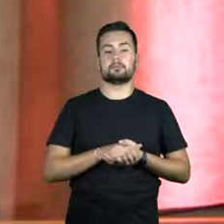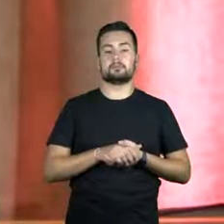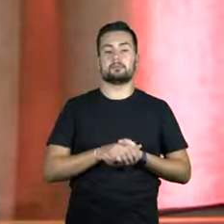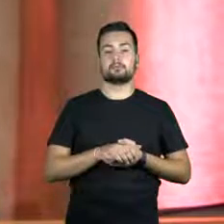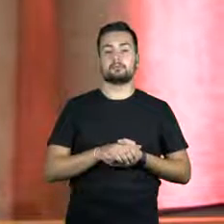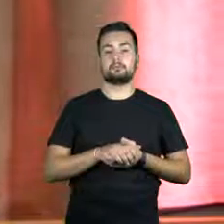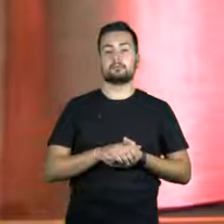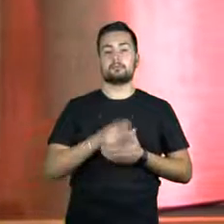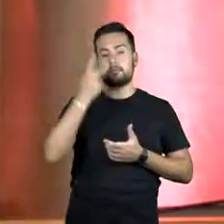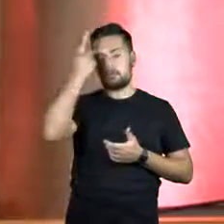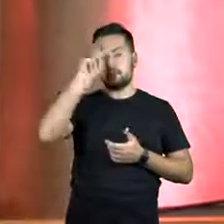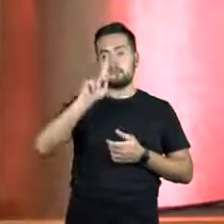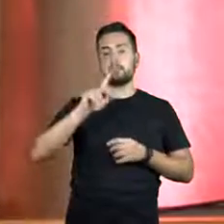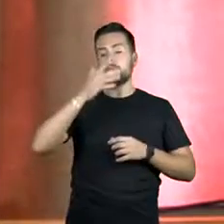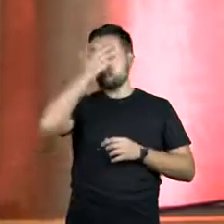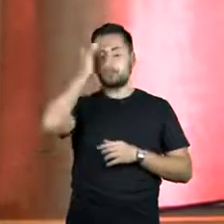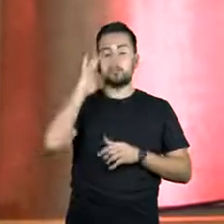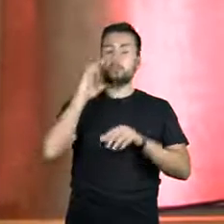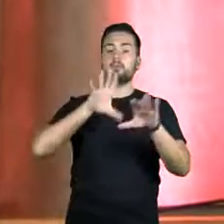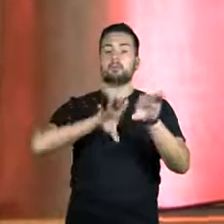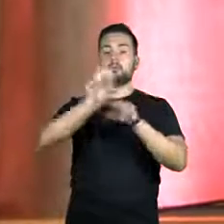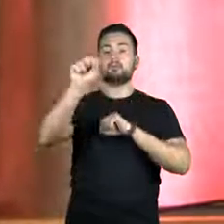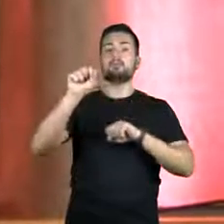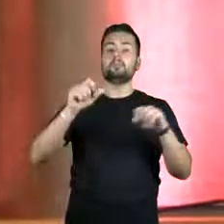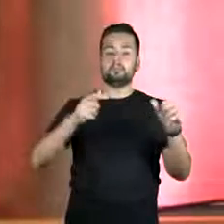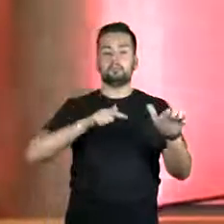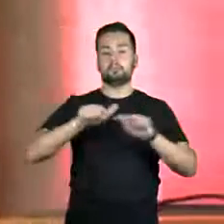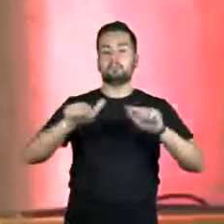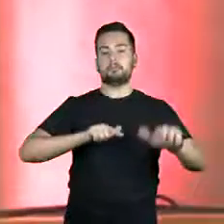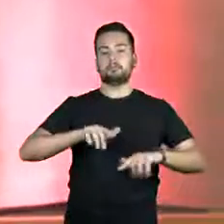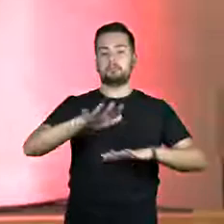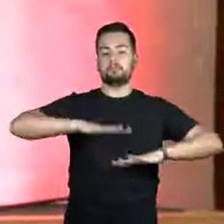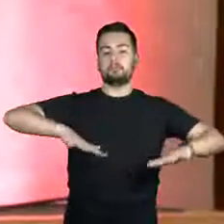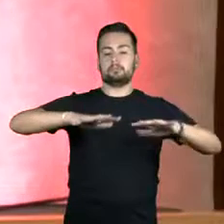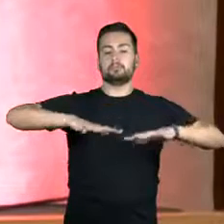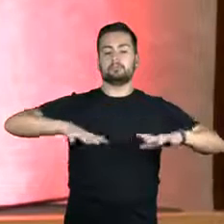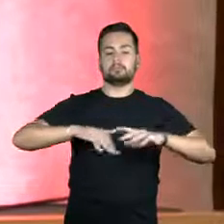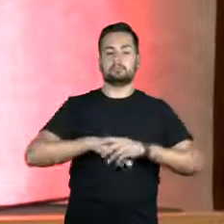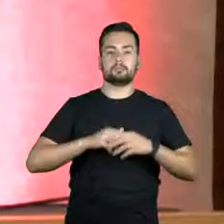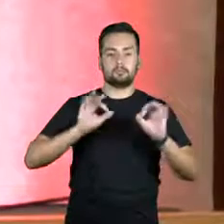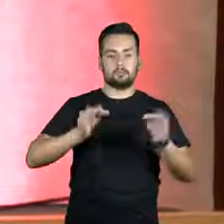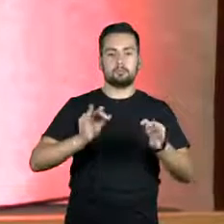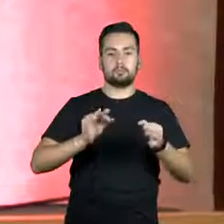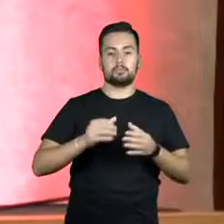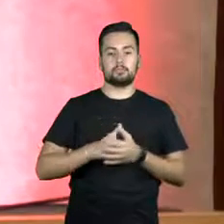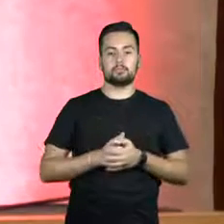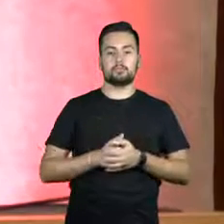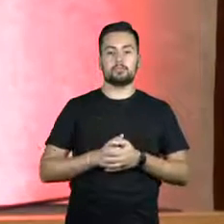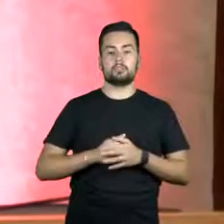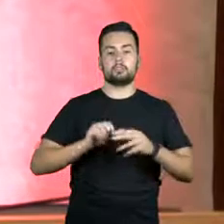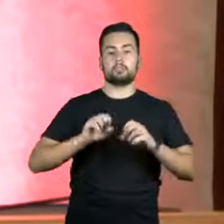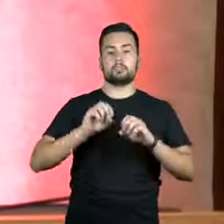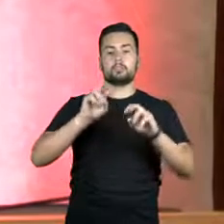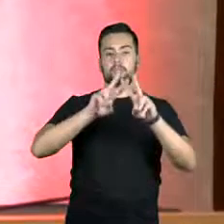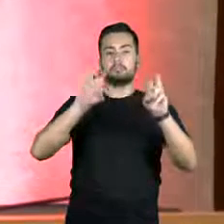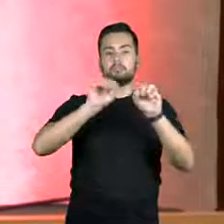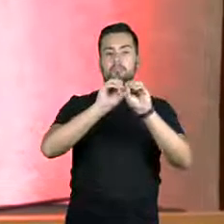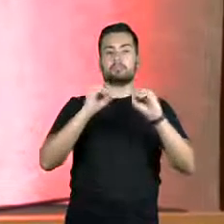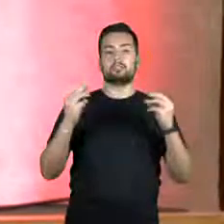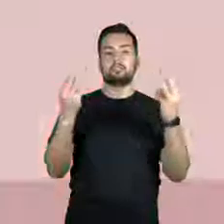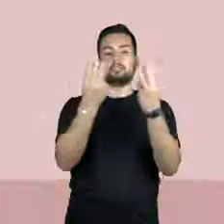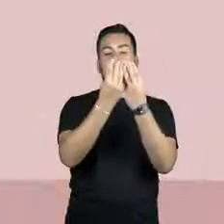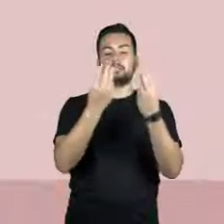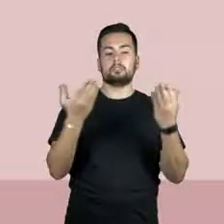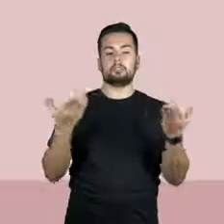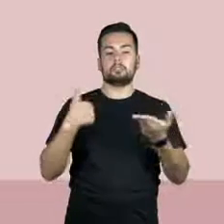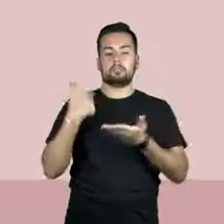a formação das pessoas que vão trabalhar com esse tipo de estudo, certo? O tema do workshop que eu trouxe, né, ele